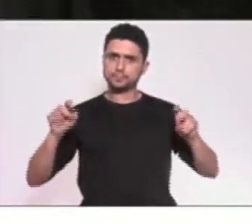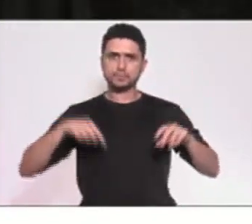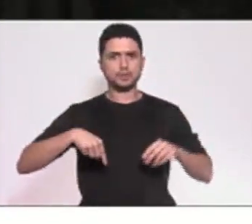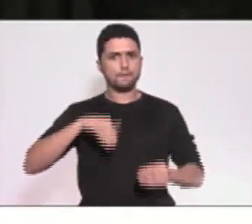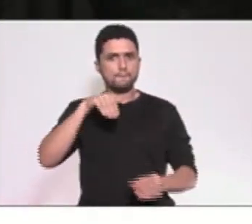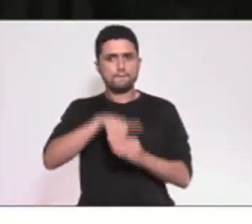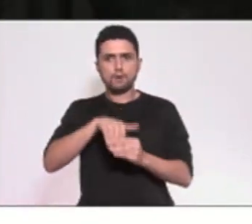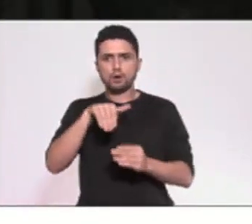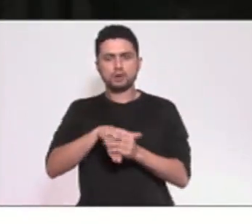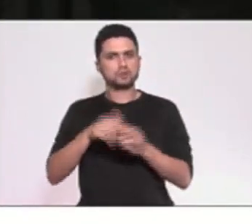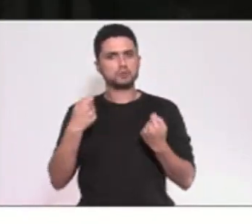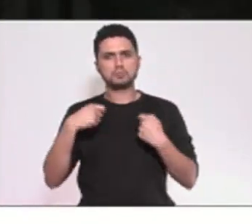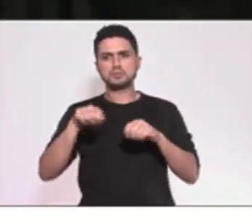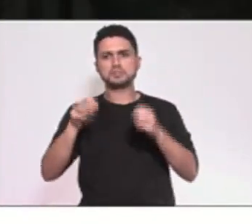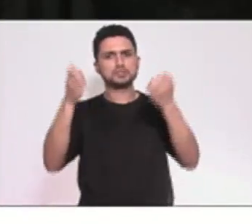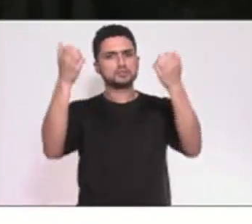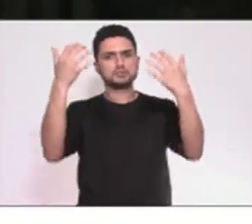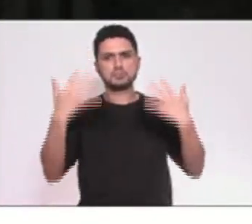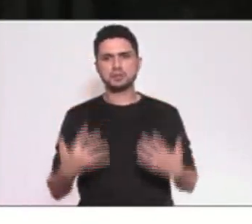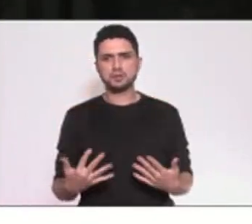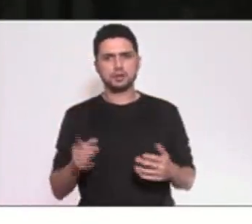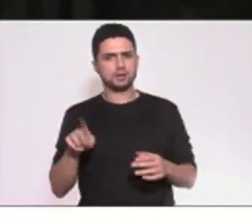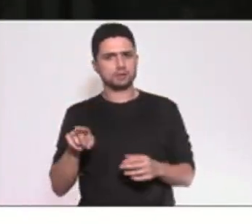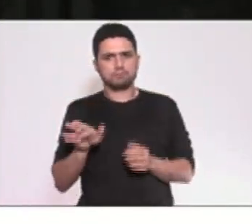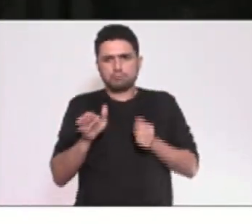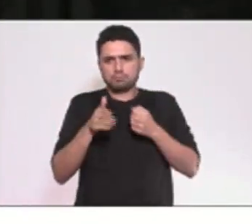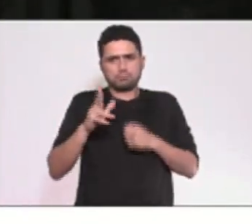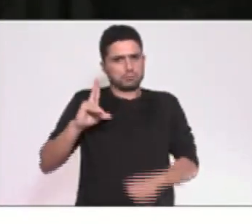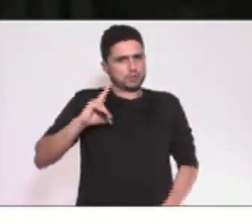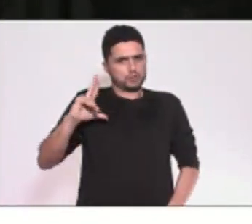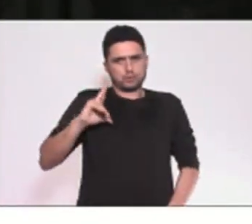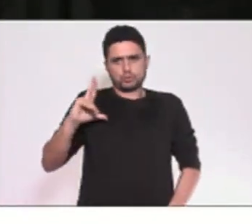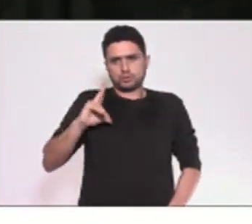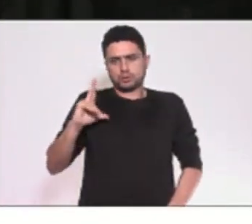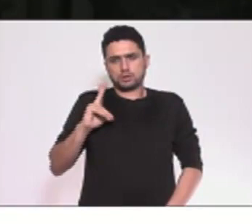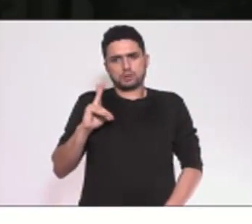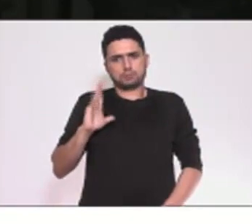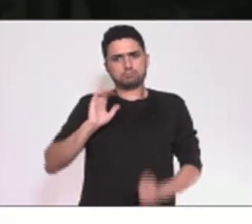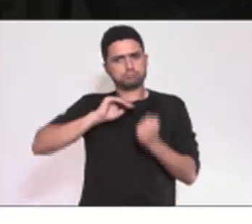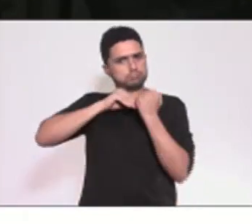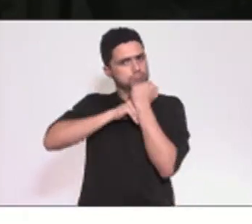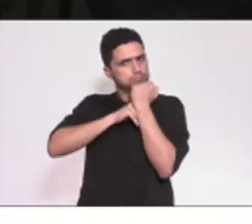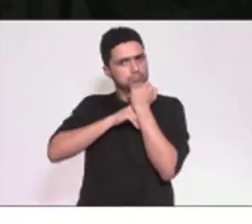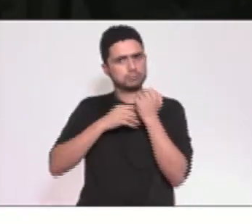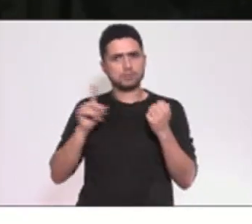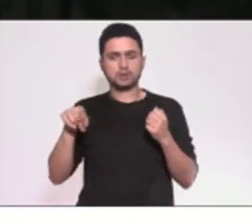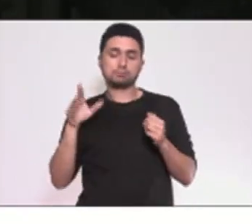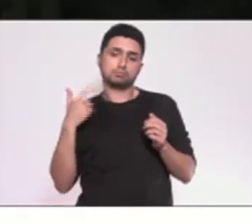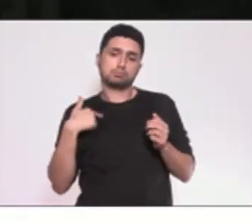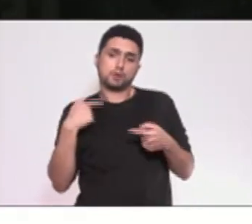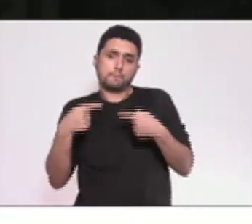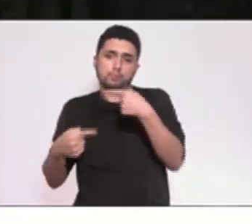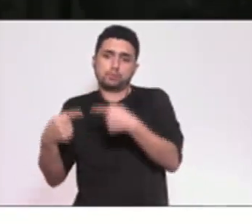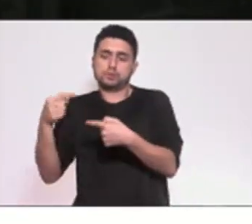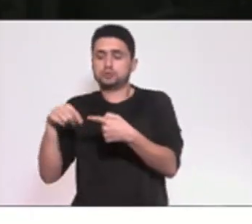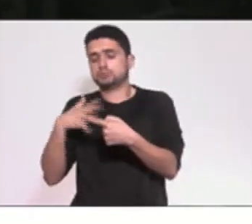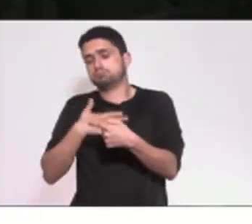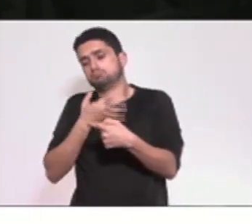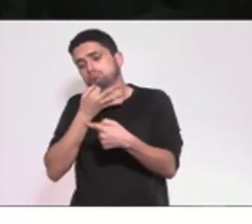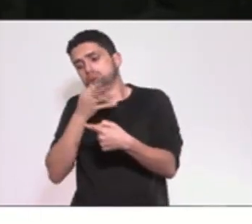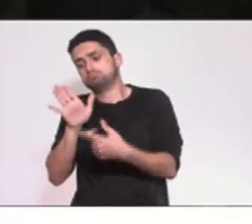ser fundamentados. São de foro íntimo e com base nas convicções políticas de cada